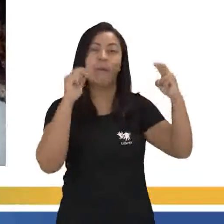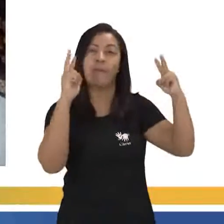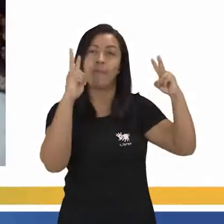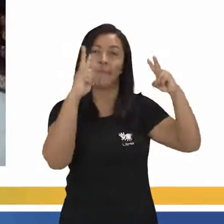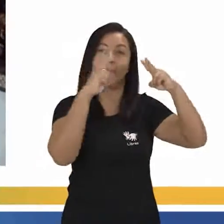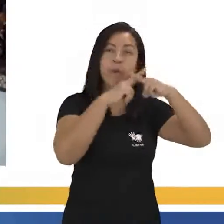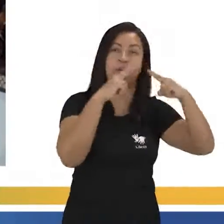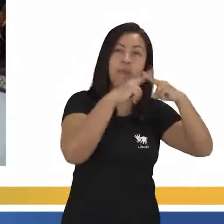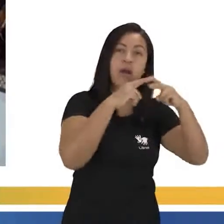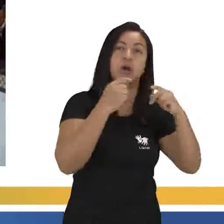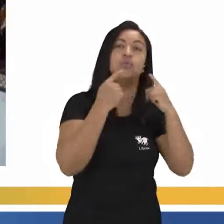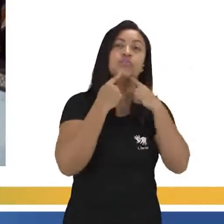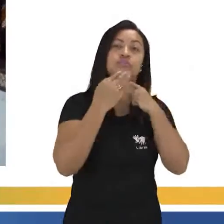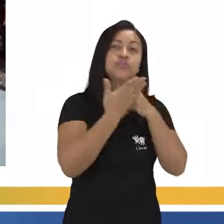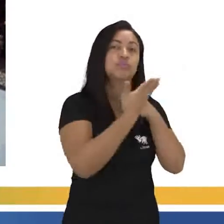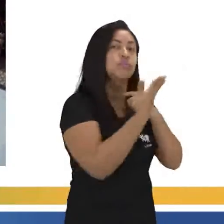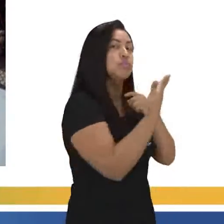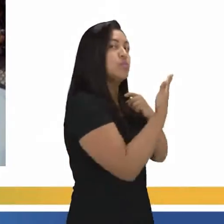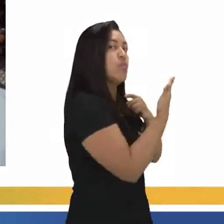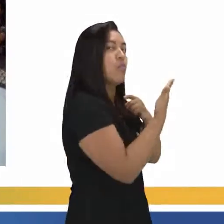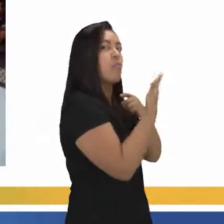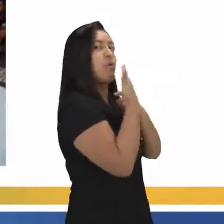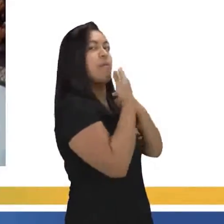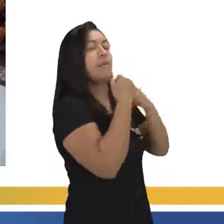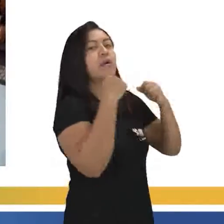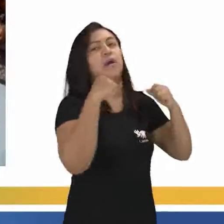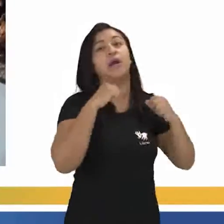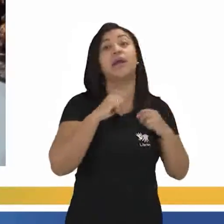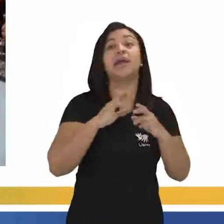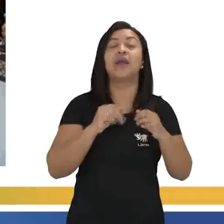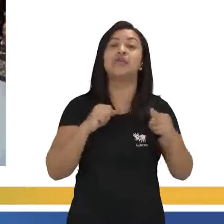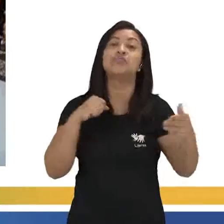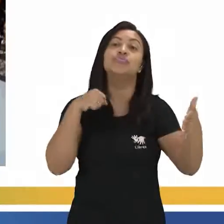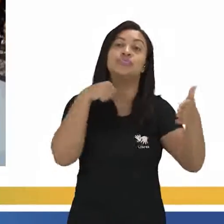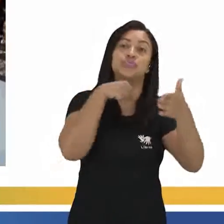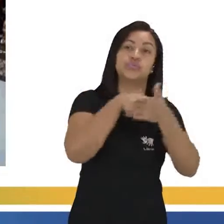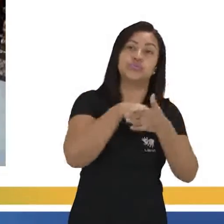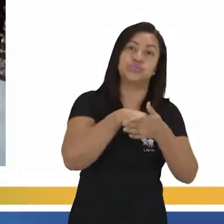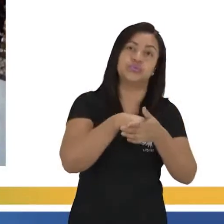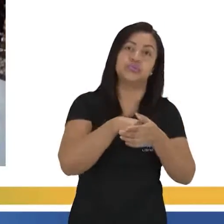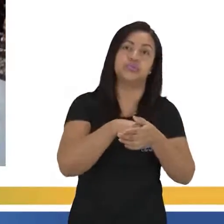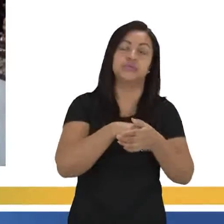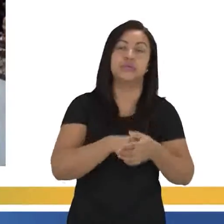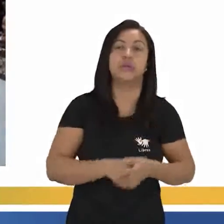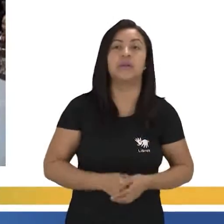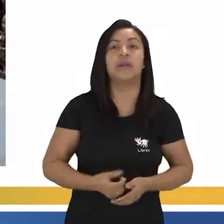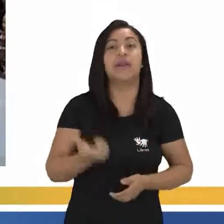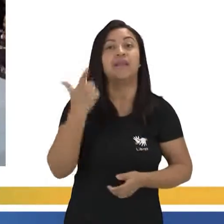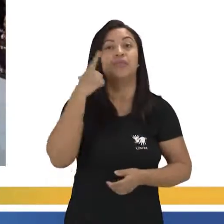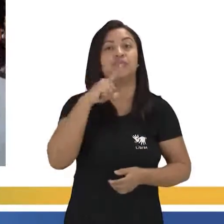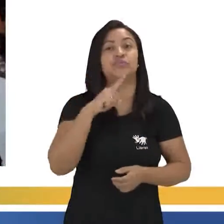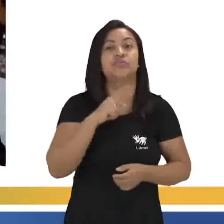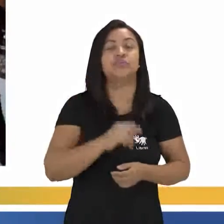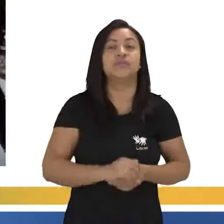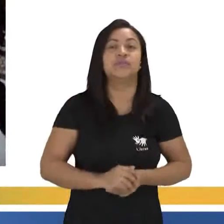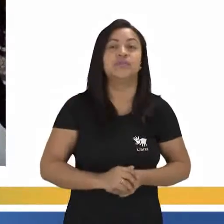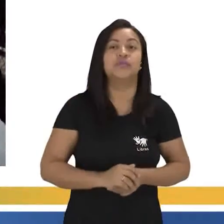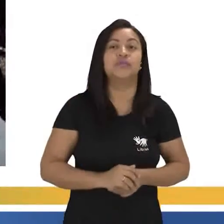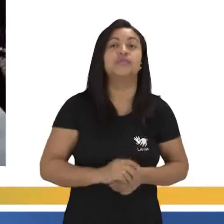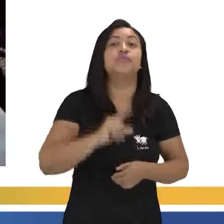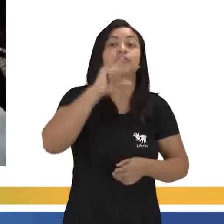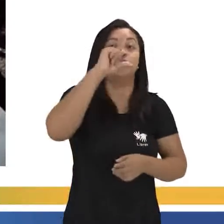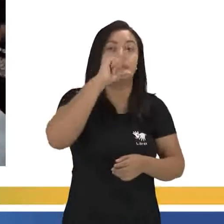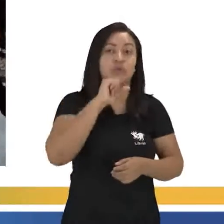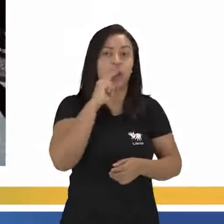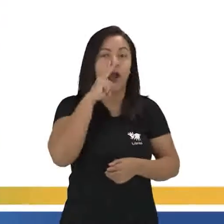para trás, ele diminui a ação do impacto sobre ele, do soco, e ele consegue reduzir um pouco a